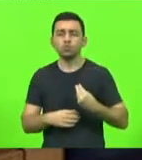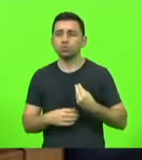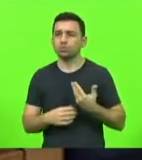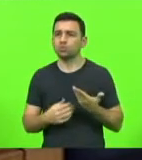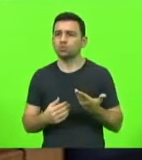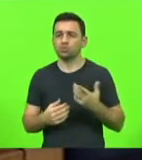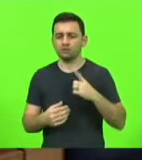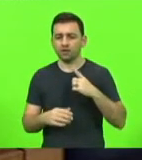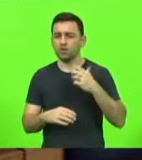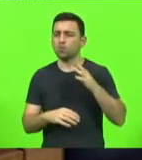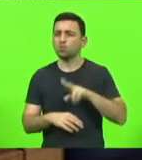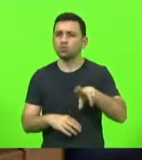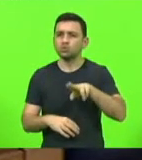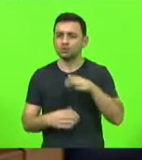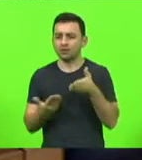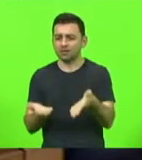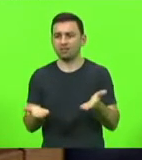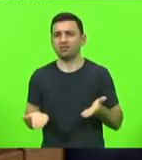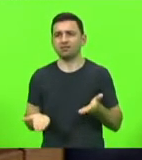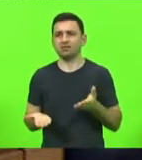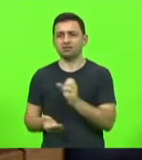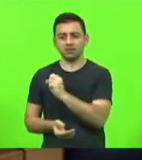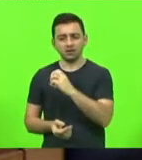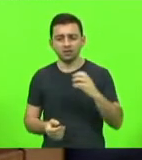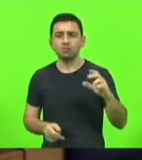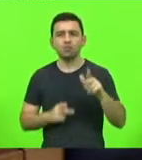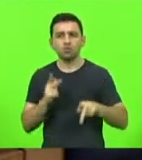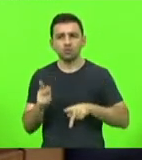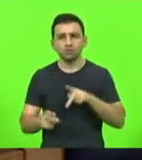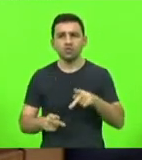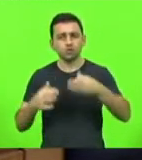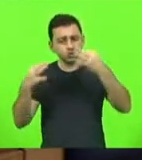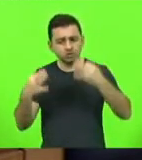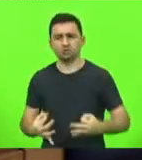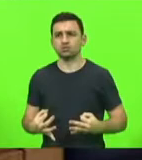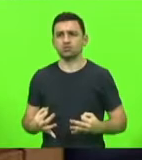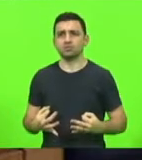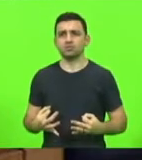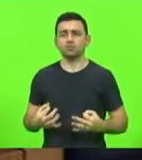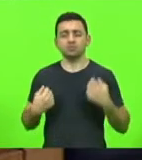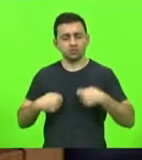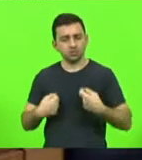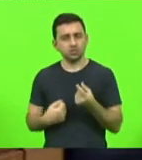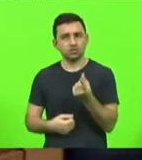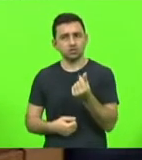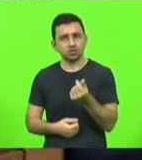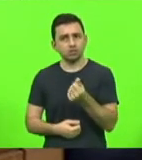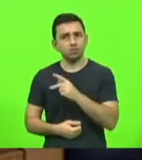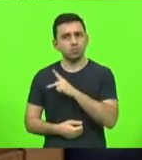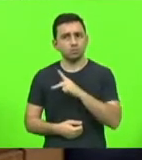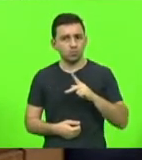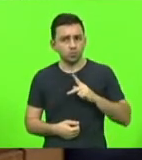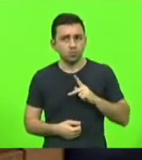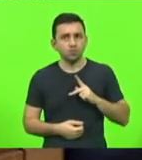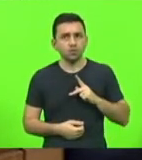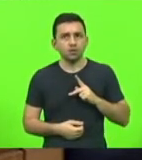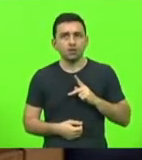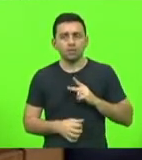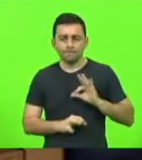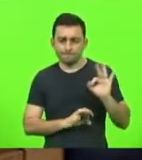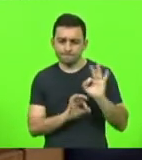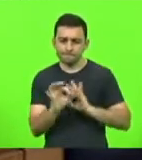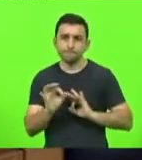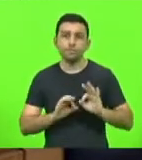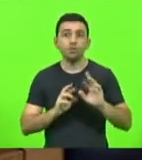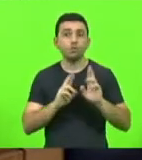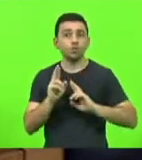somos todos nós catarinenses. É justiça, justiça com o dinheiro público, fazer, colocar numa